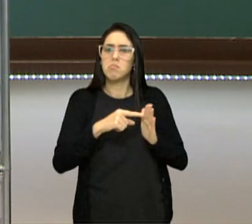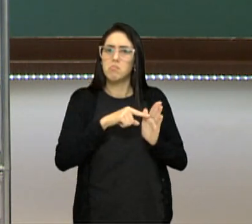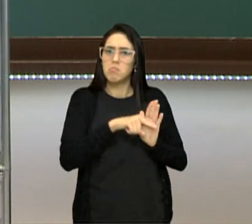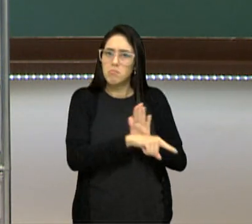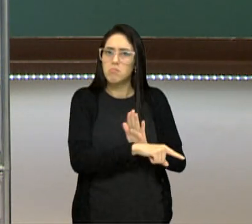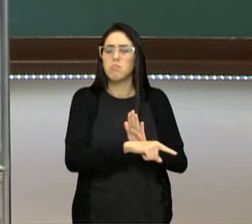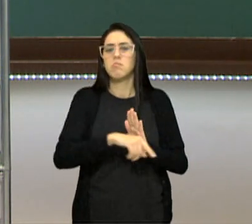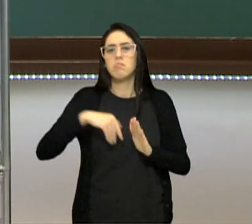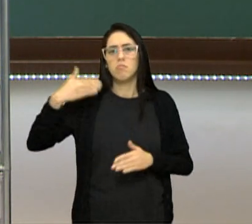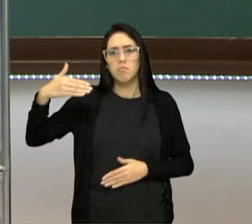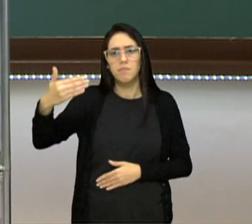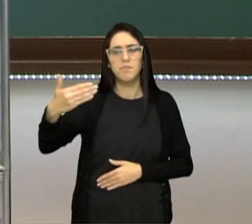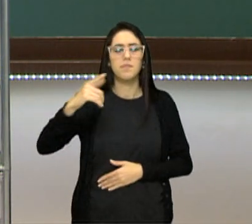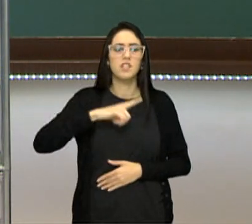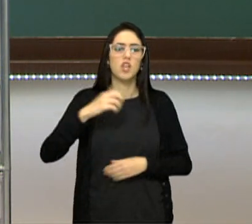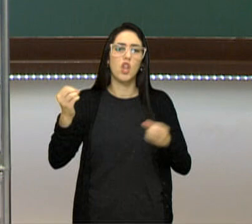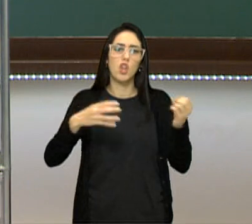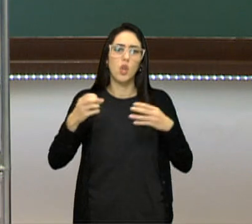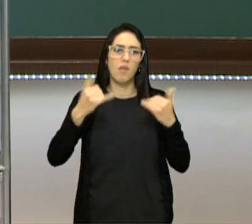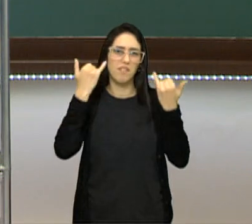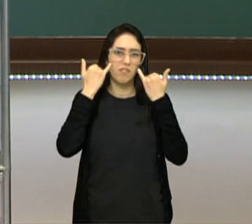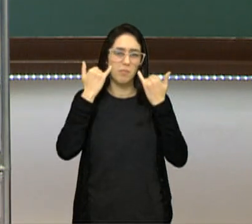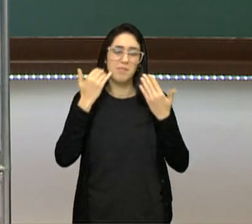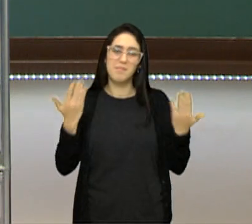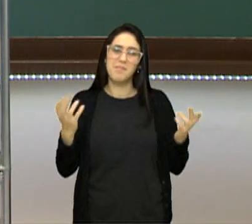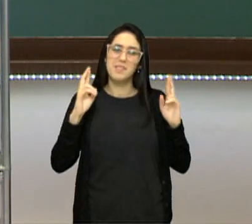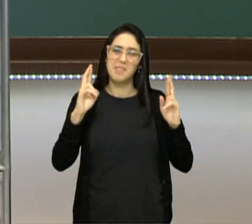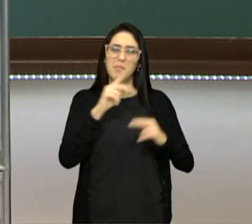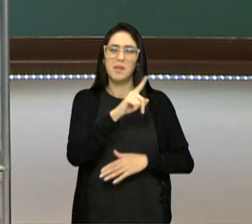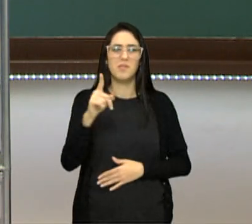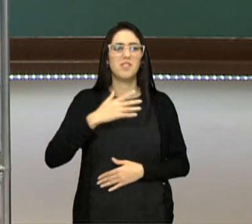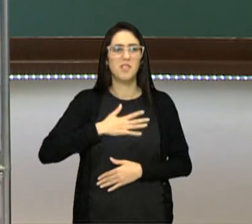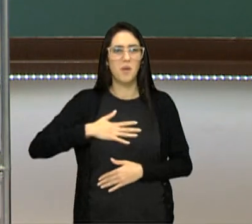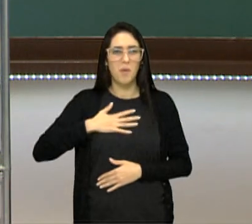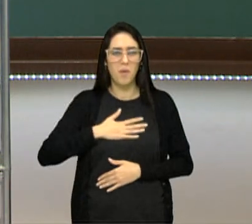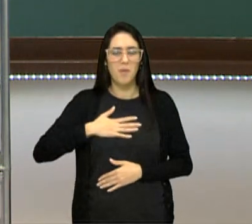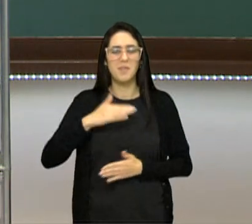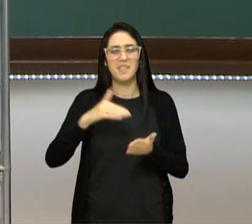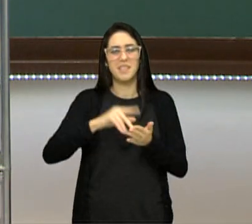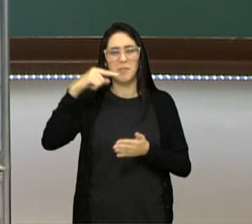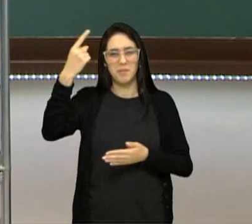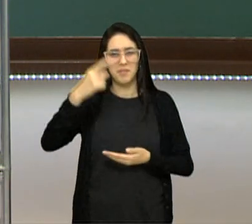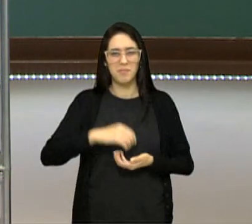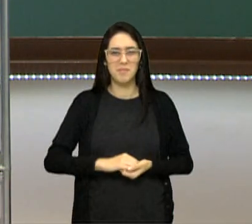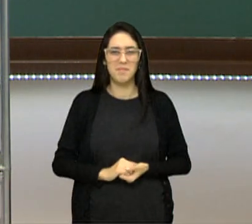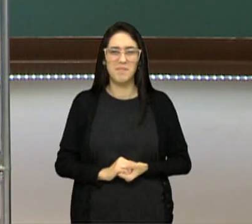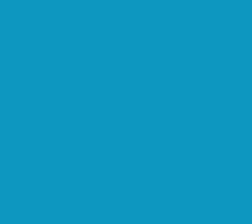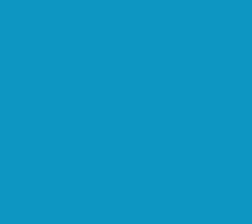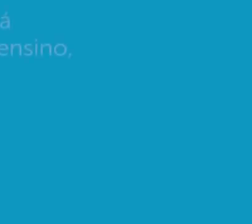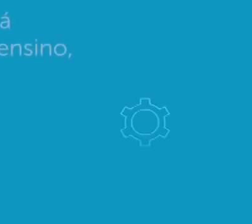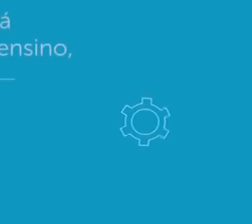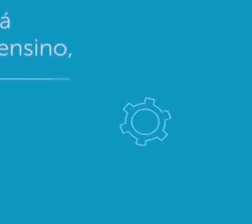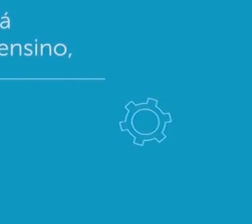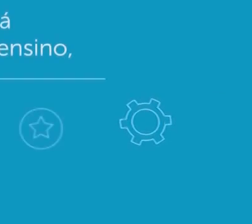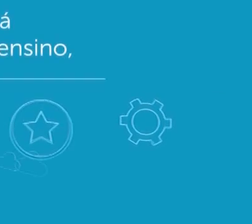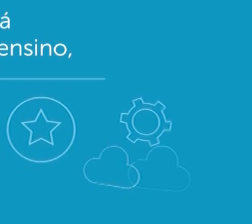dia, trazendo para nós mais informações. Então, espero que vocês tenham gostado desse tema e até uma próxima, pessoal. Valeu!